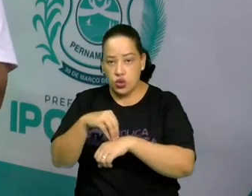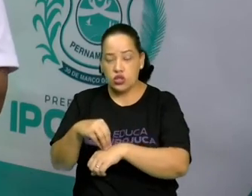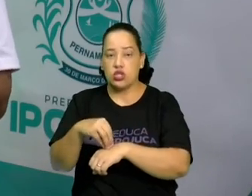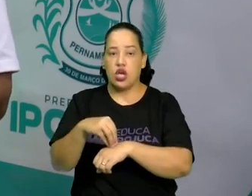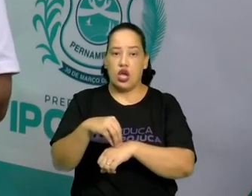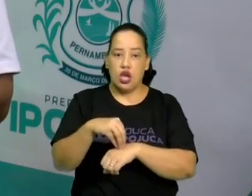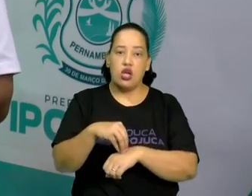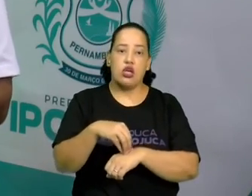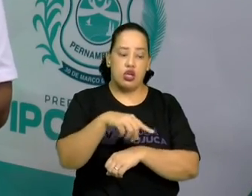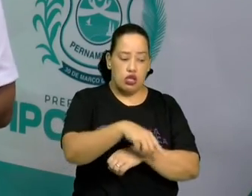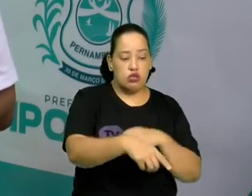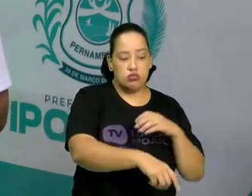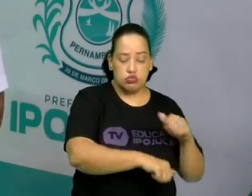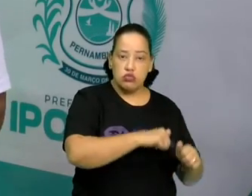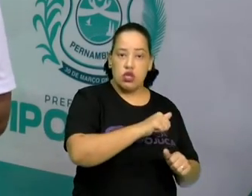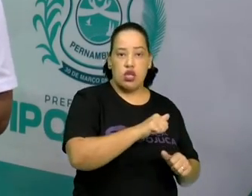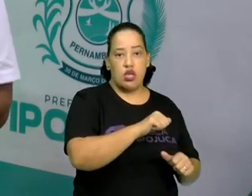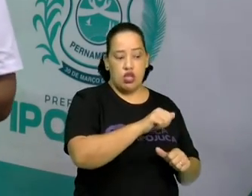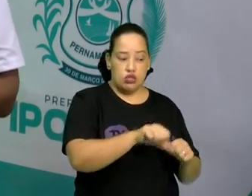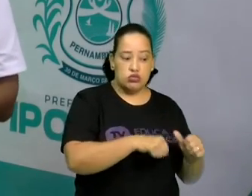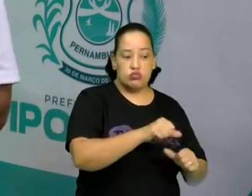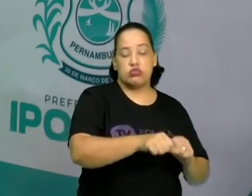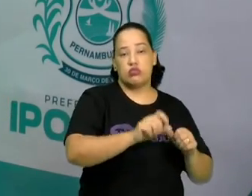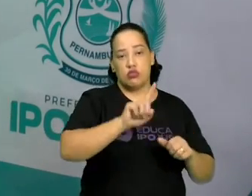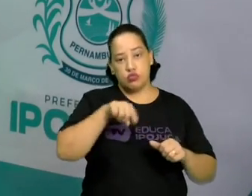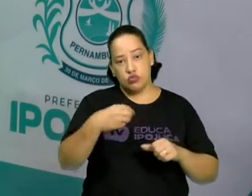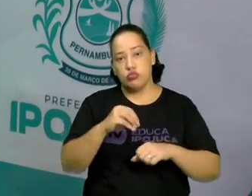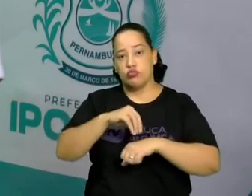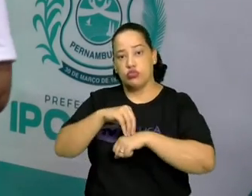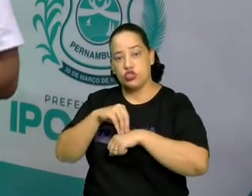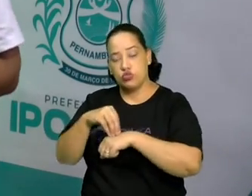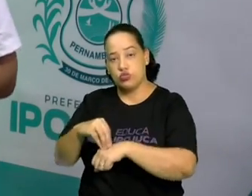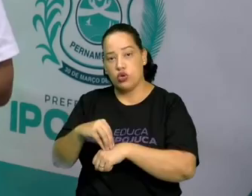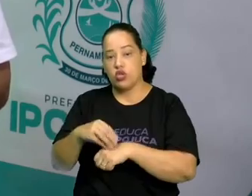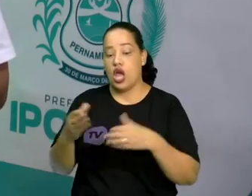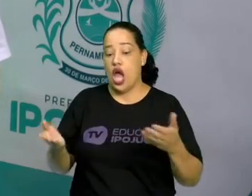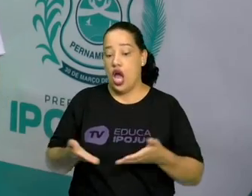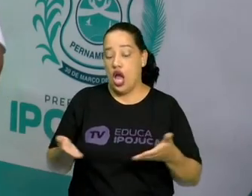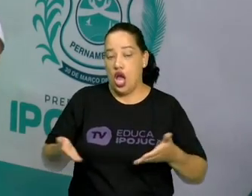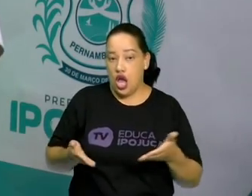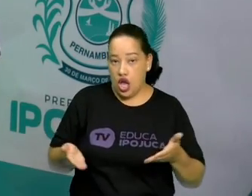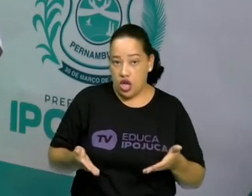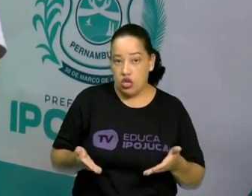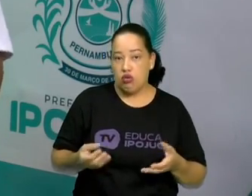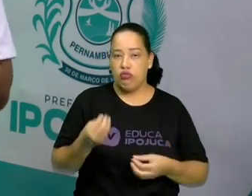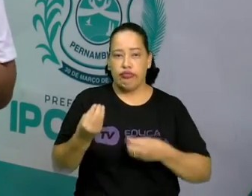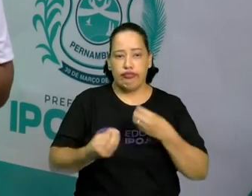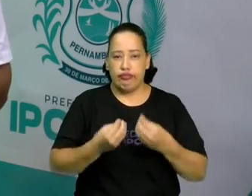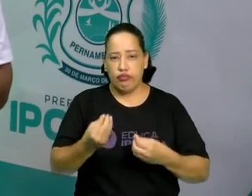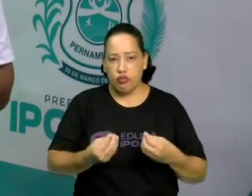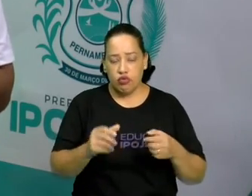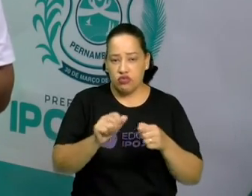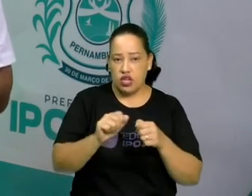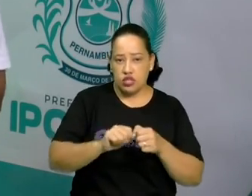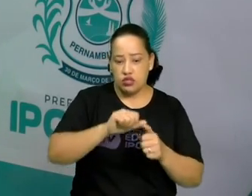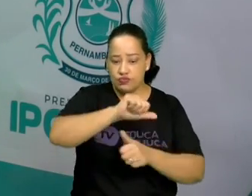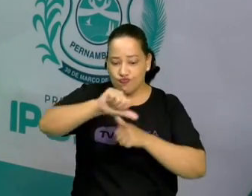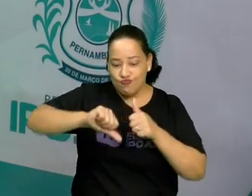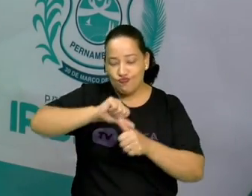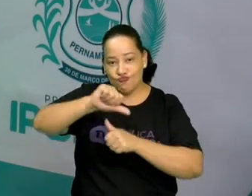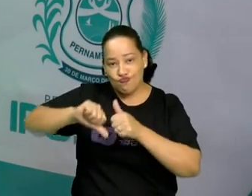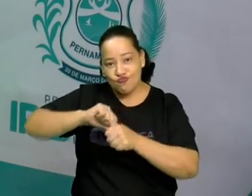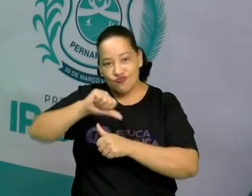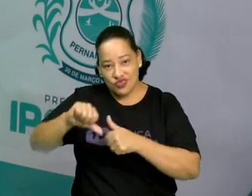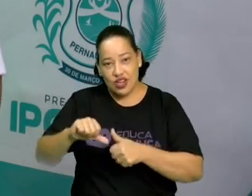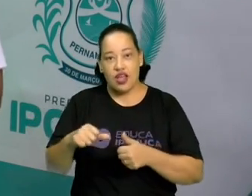essa extração mineral, e aí ele chega o quê? O refinamento do petróleo, que aí sim a gente entende bastante, né, porque